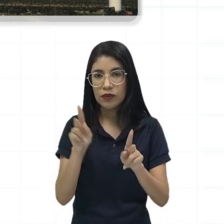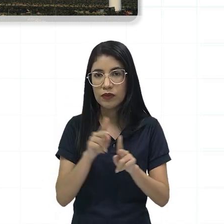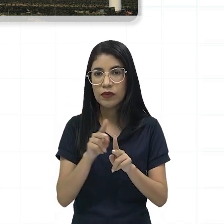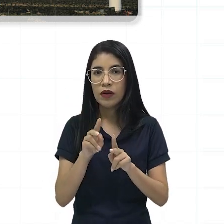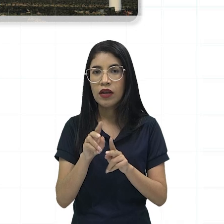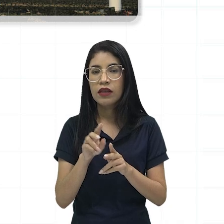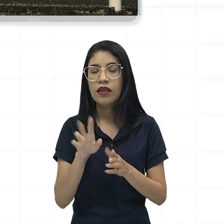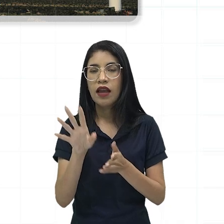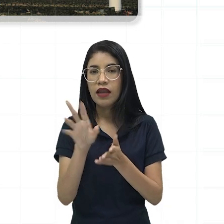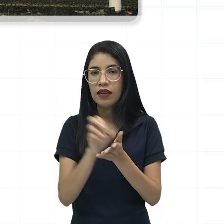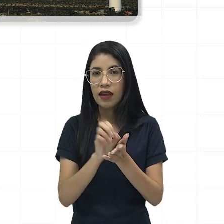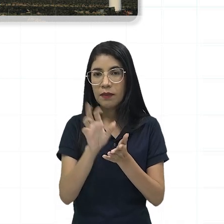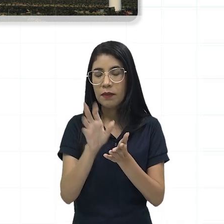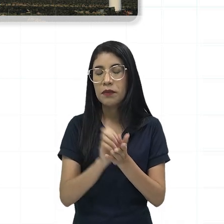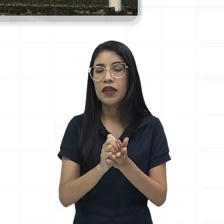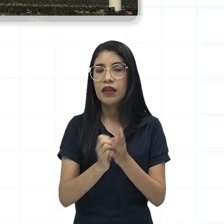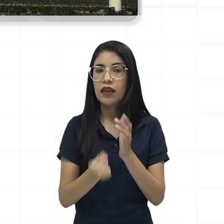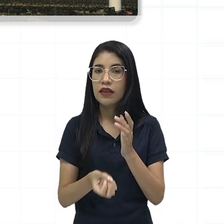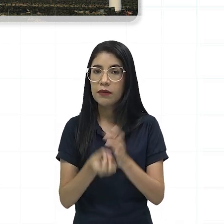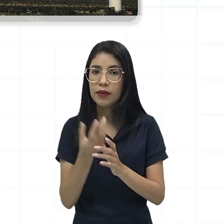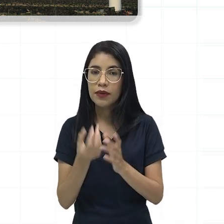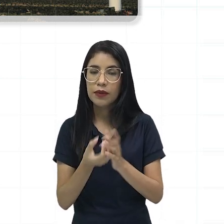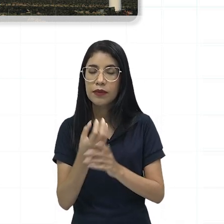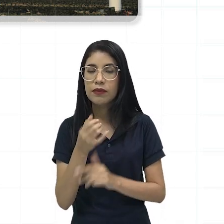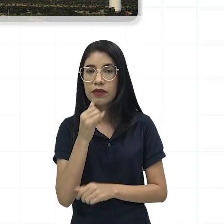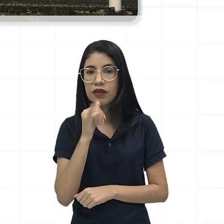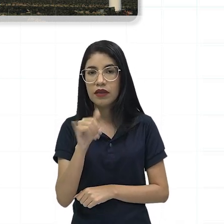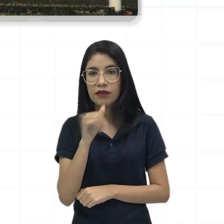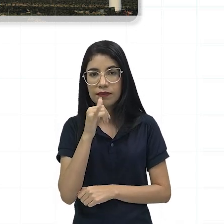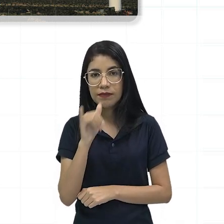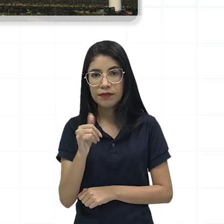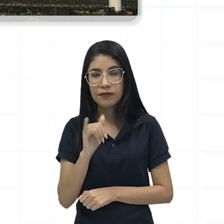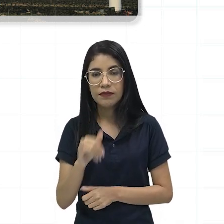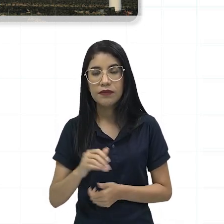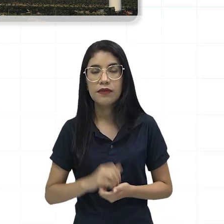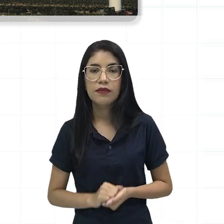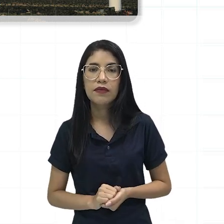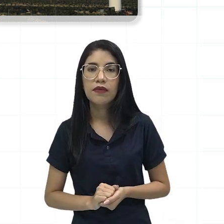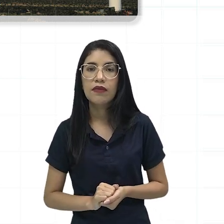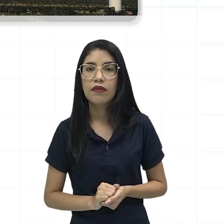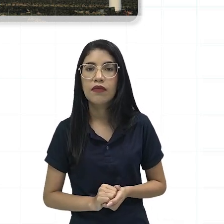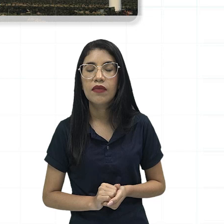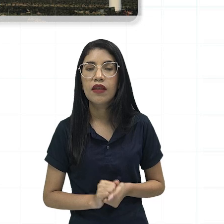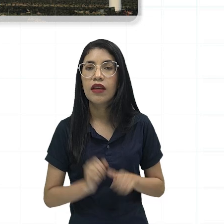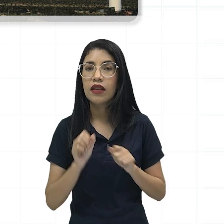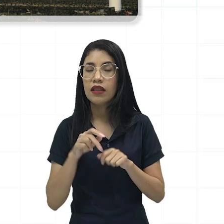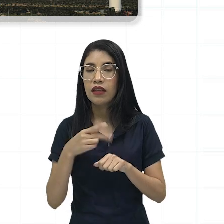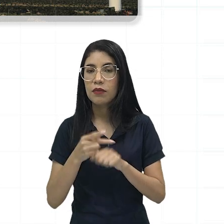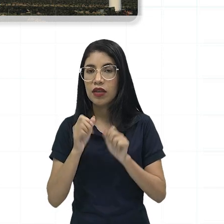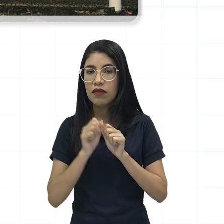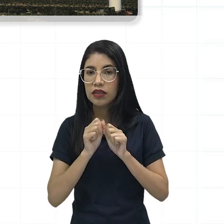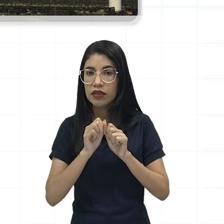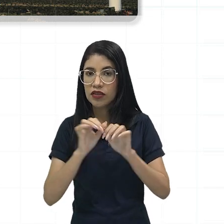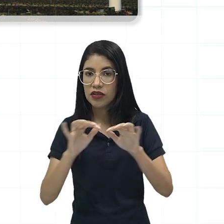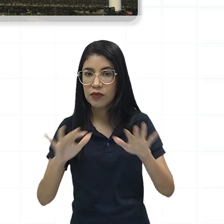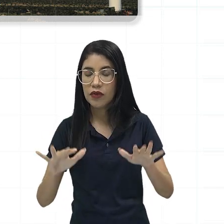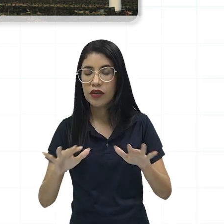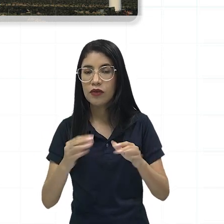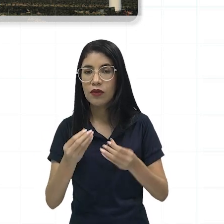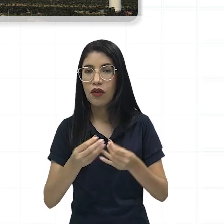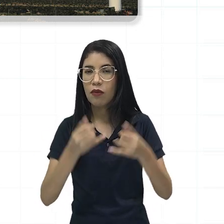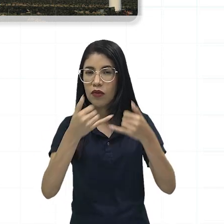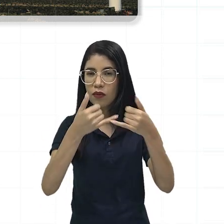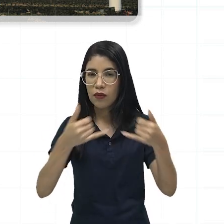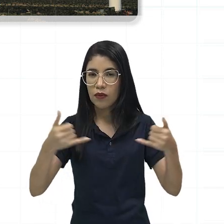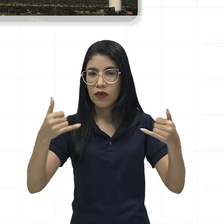E ter essa produção de energia elétrica que será distribuído aí por meio das redes